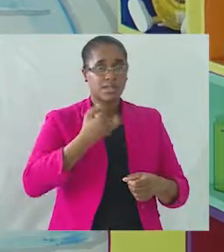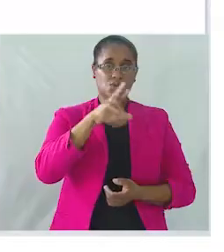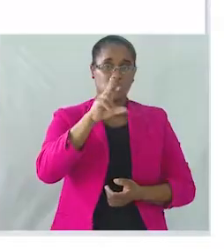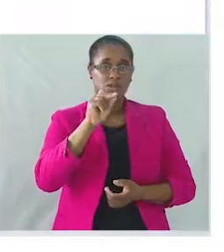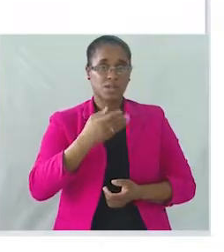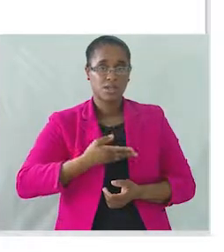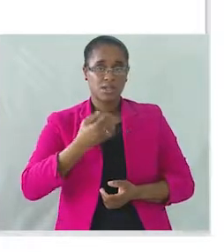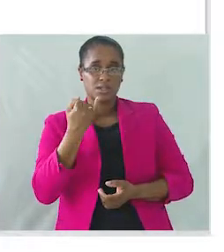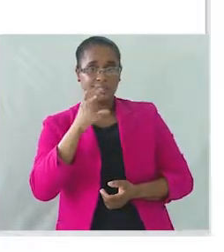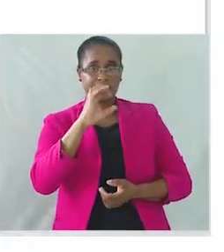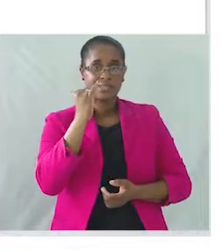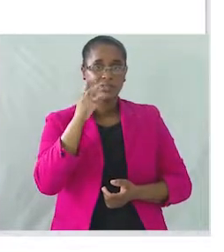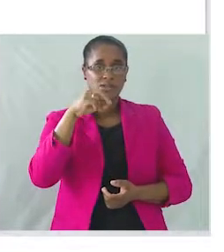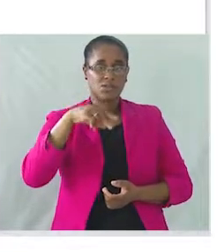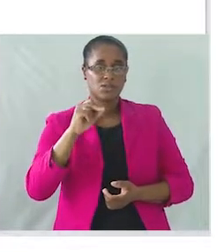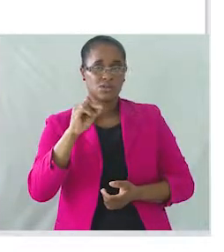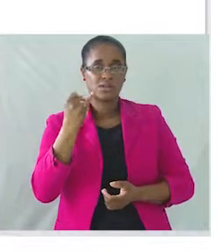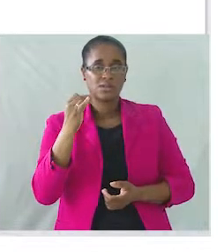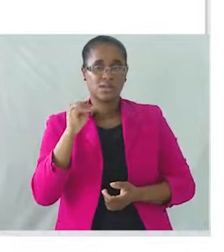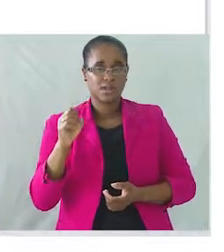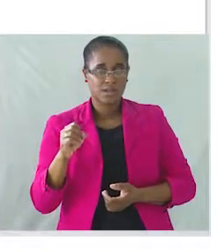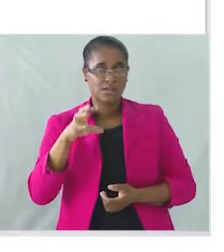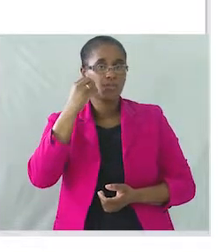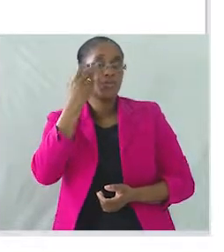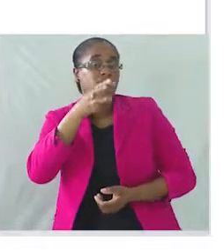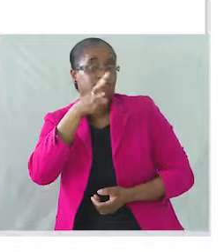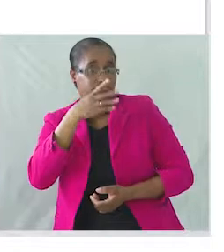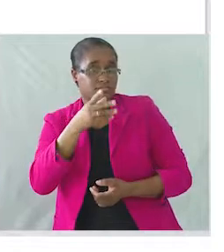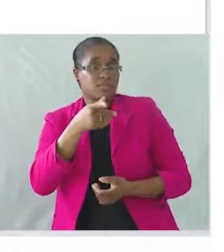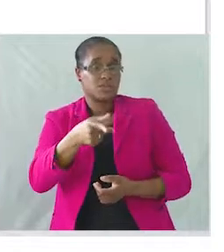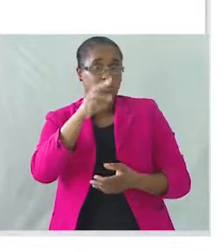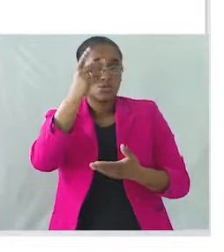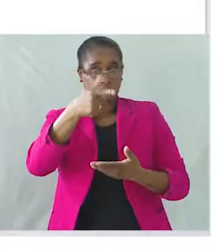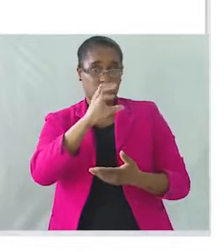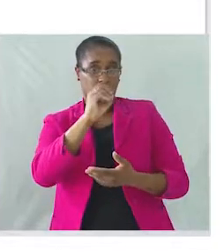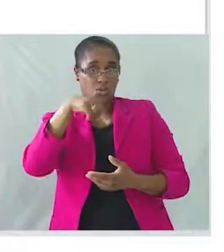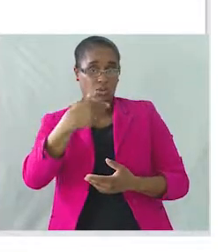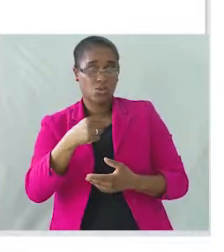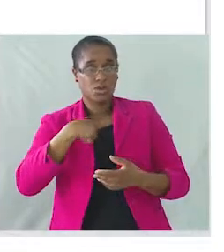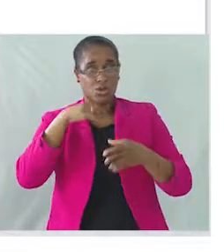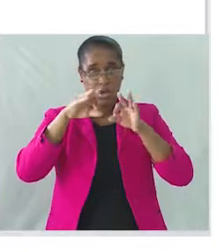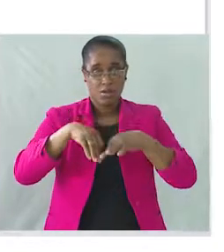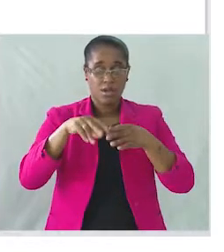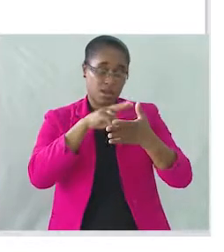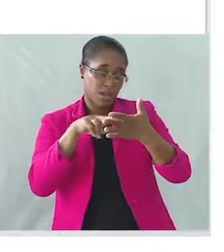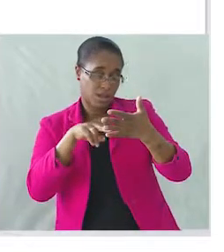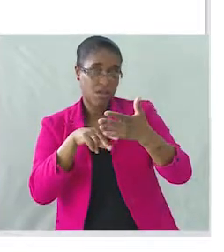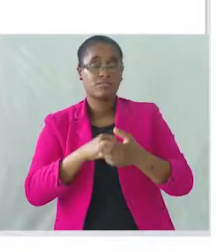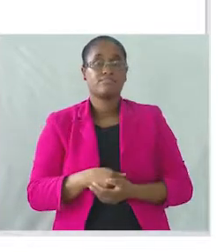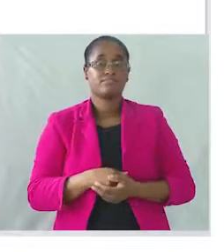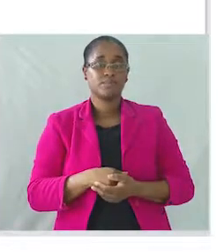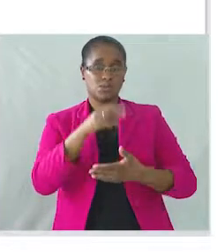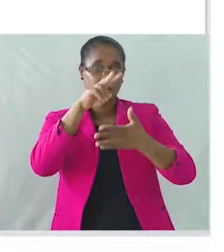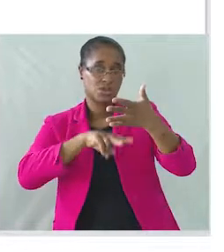Portanto, o presente conto que eu acabei de ler e que vocês acompanharam é um conto